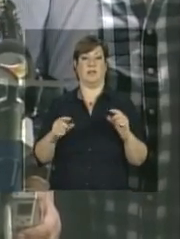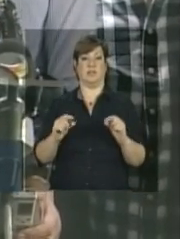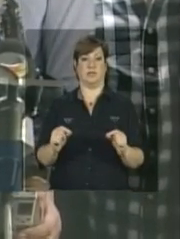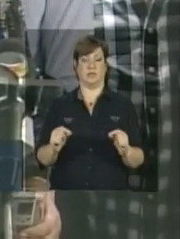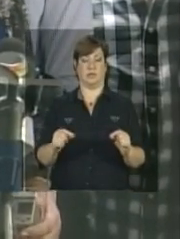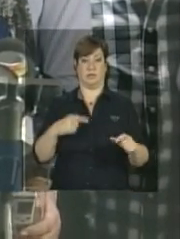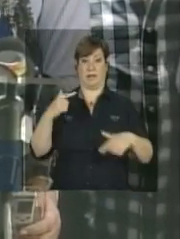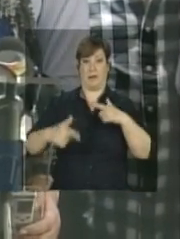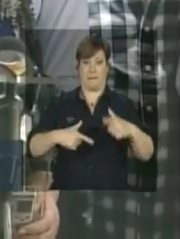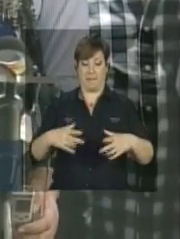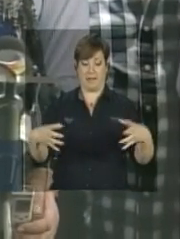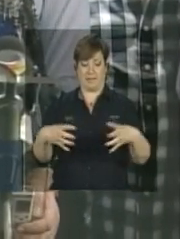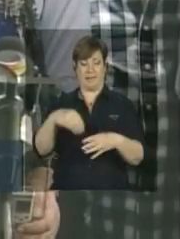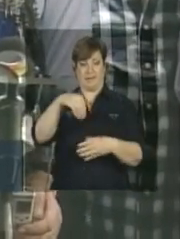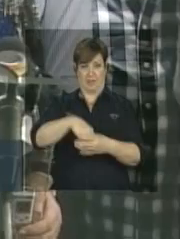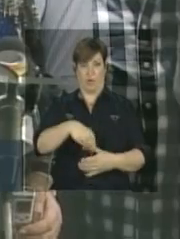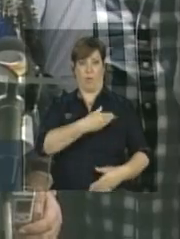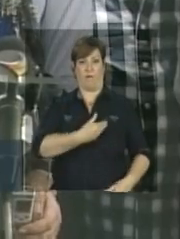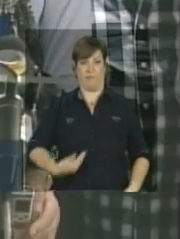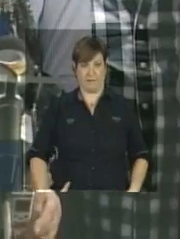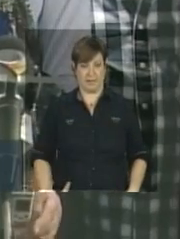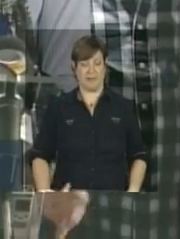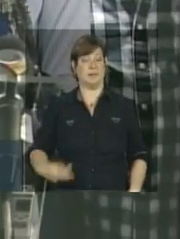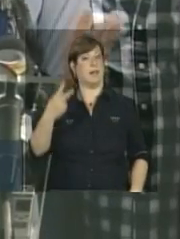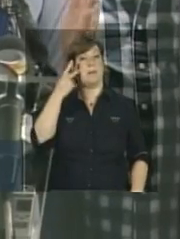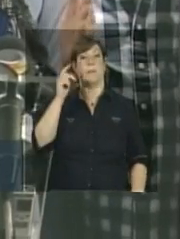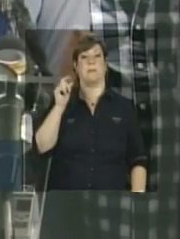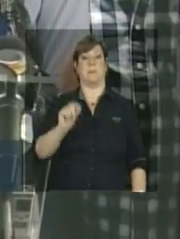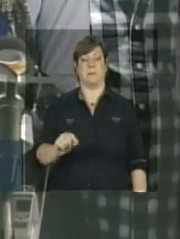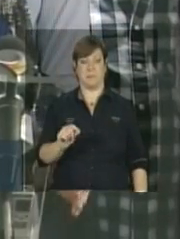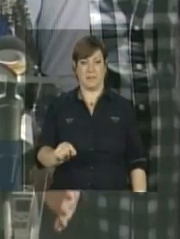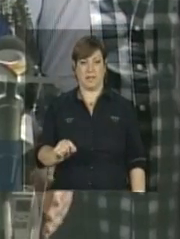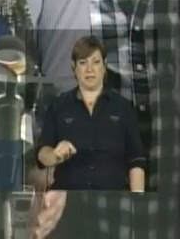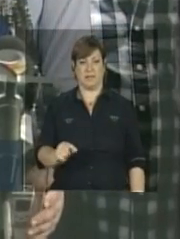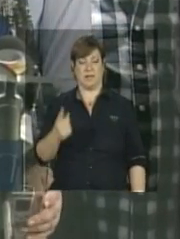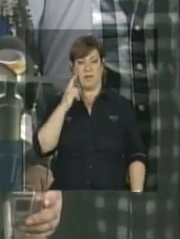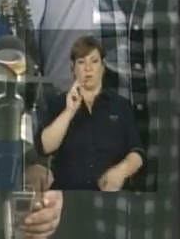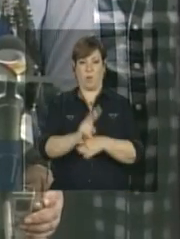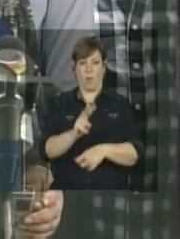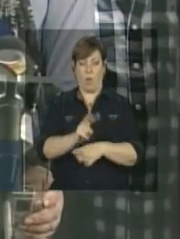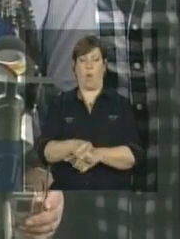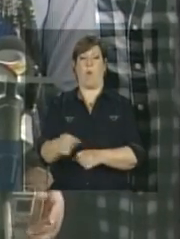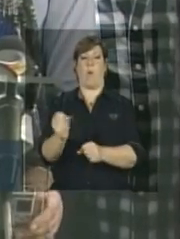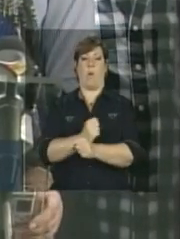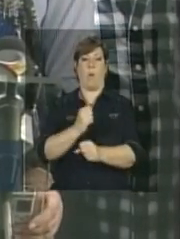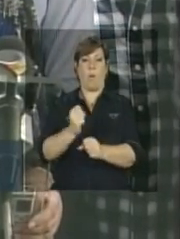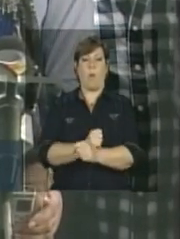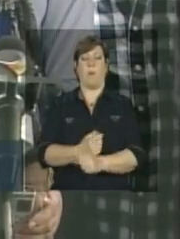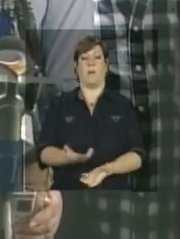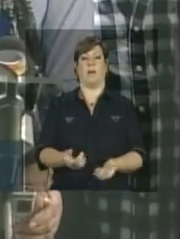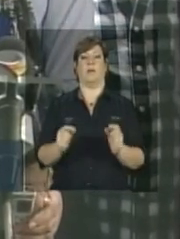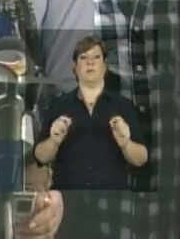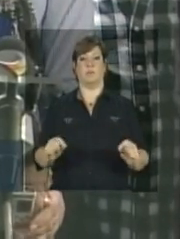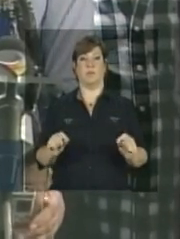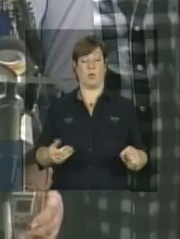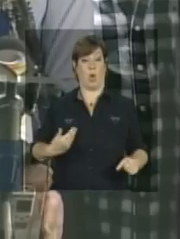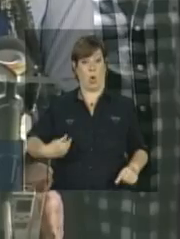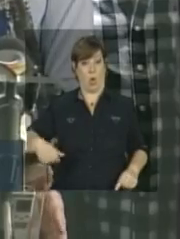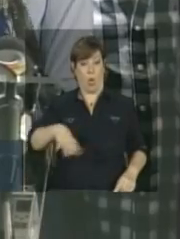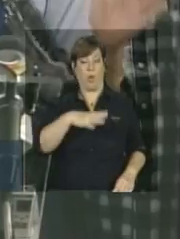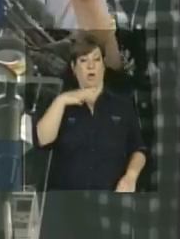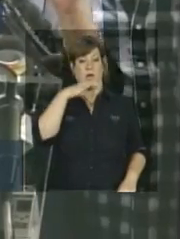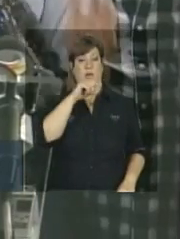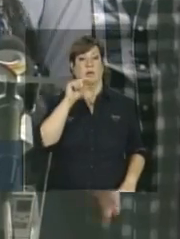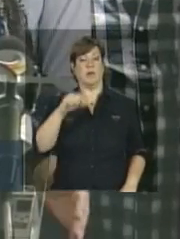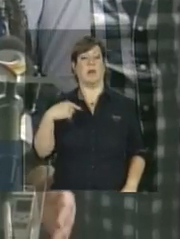num grande movimento dentro do governo para acompanhar obras que são, nós consideramos